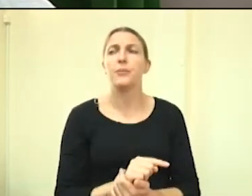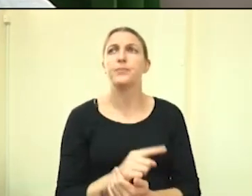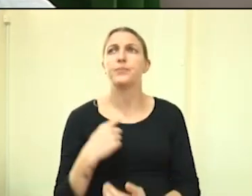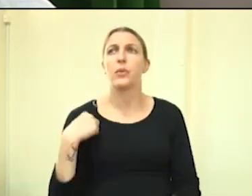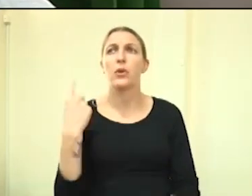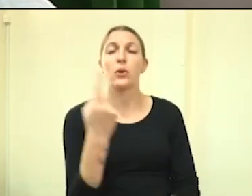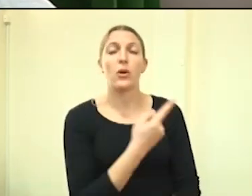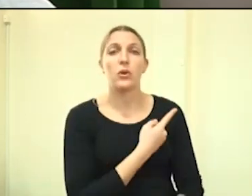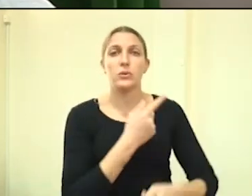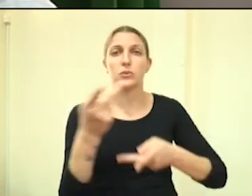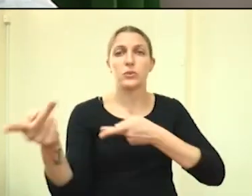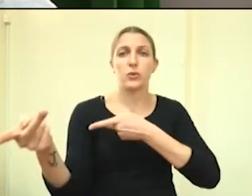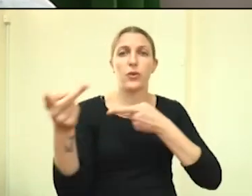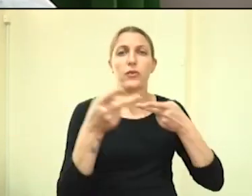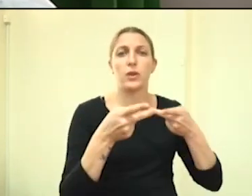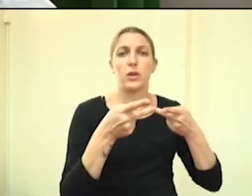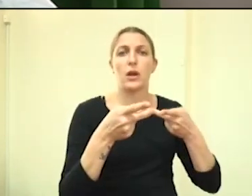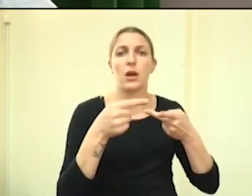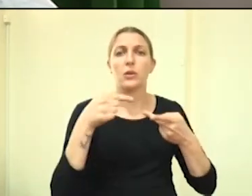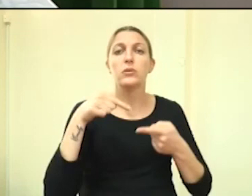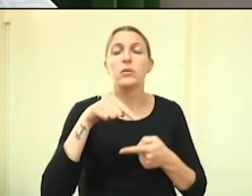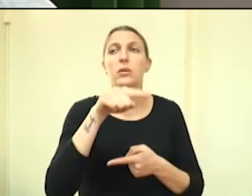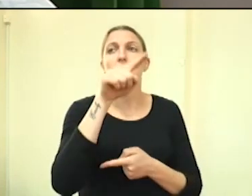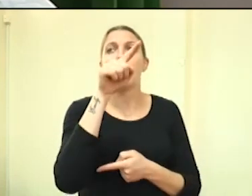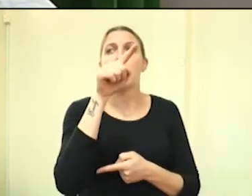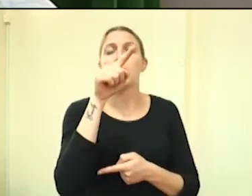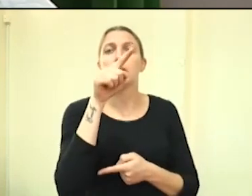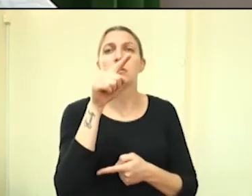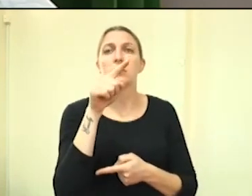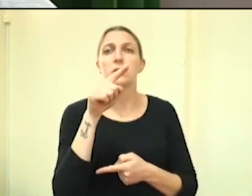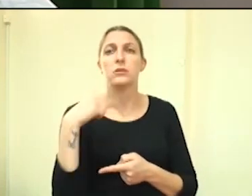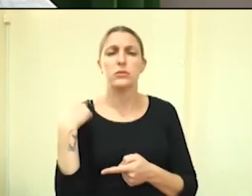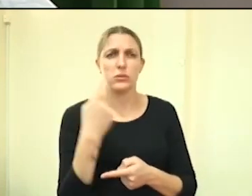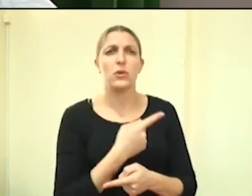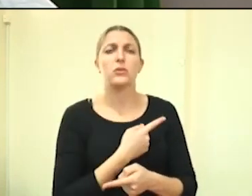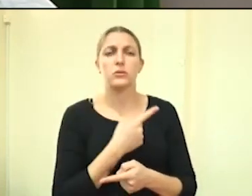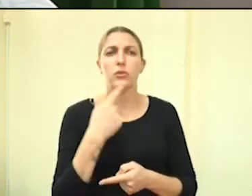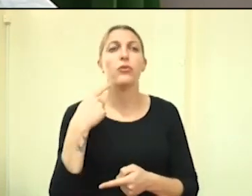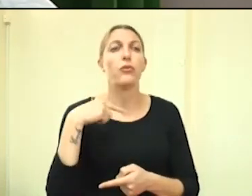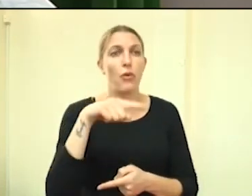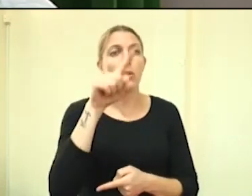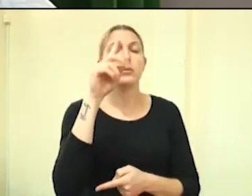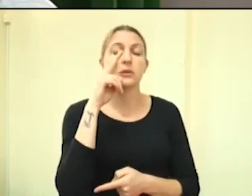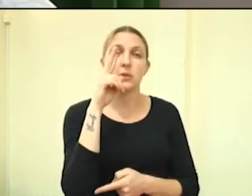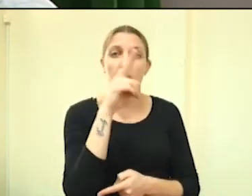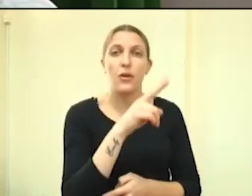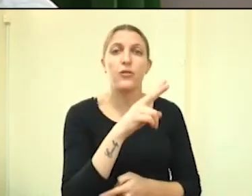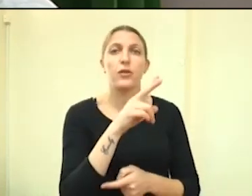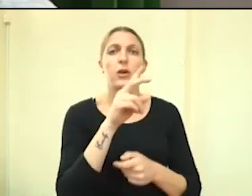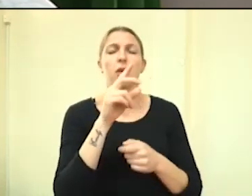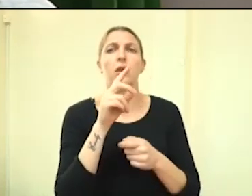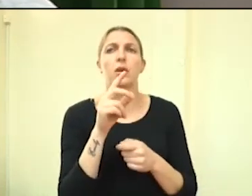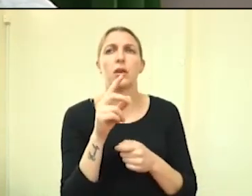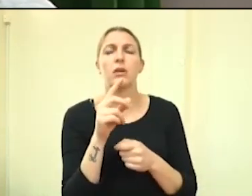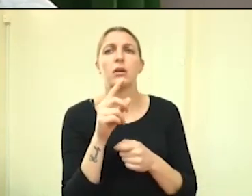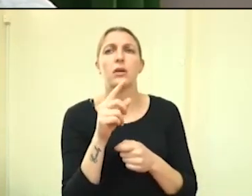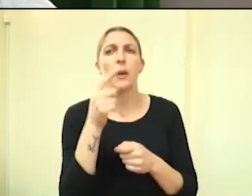convidados para fazer essa visita, e a gente fez para que fosse feito só do colégio para cima, mão